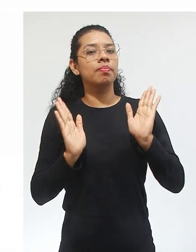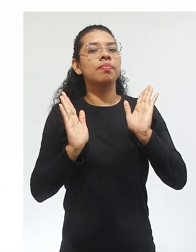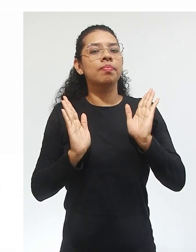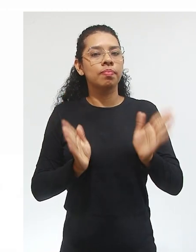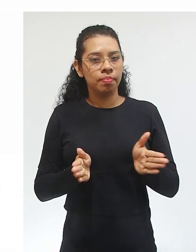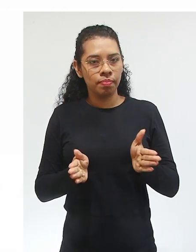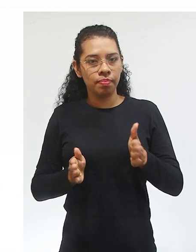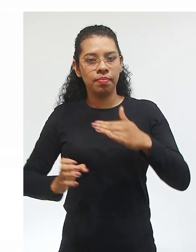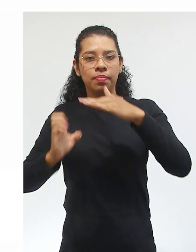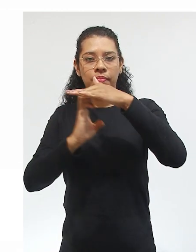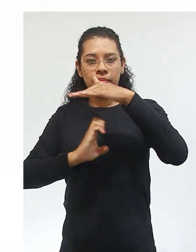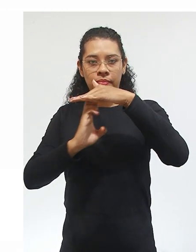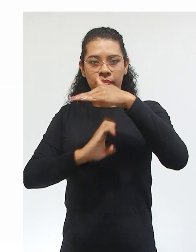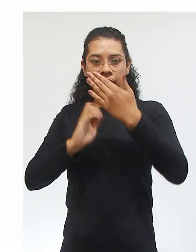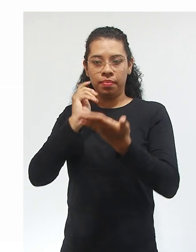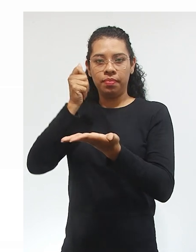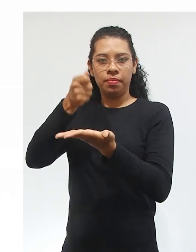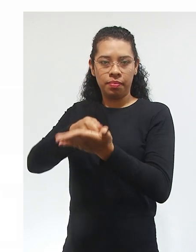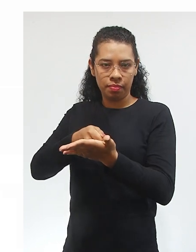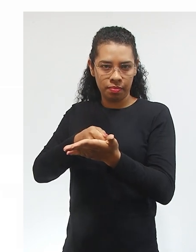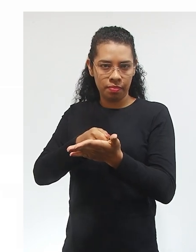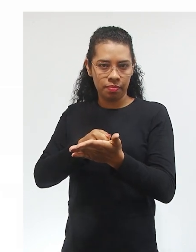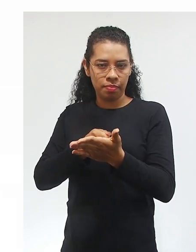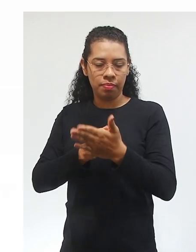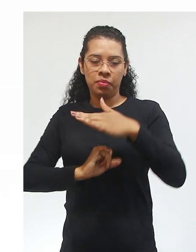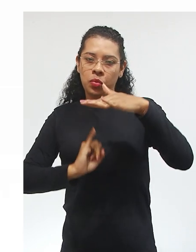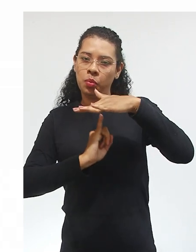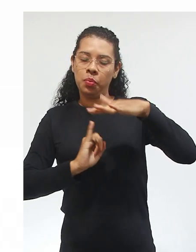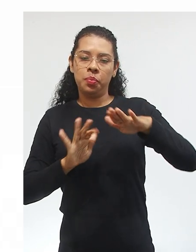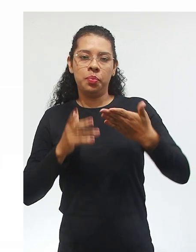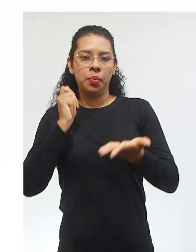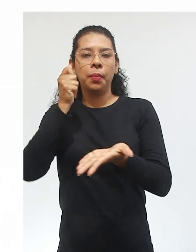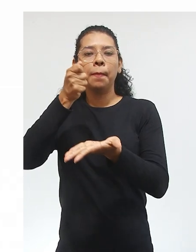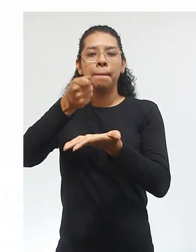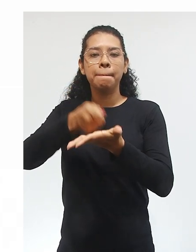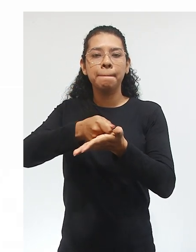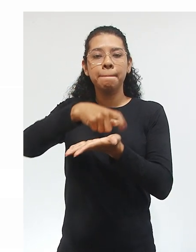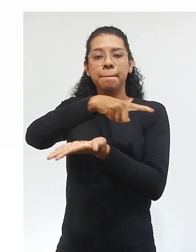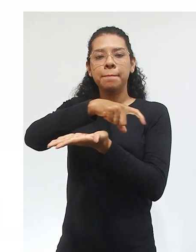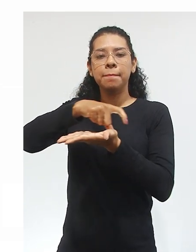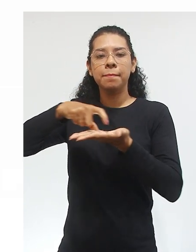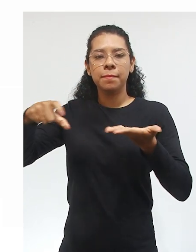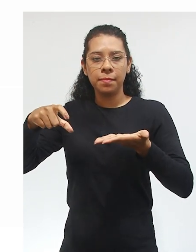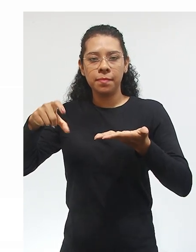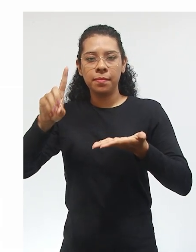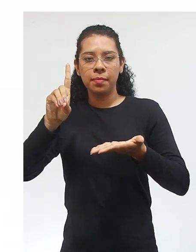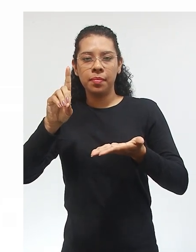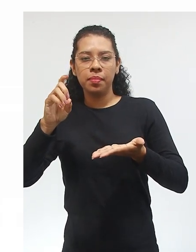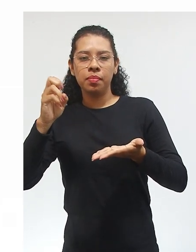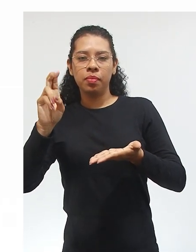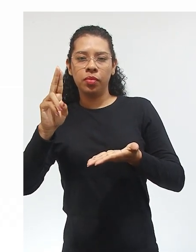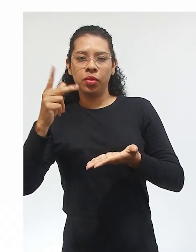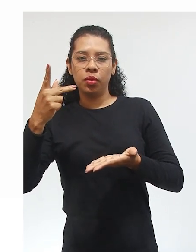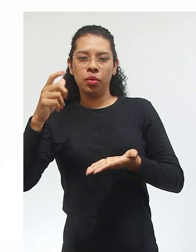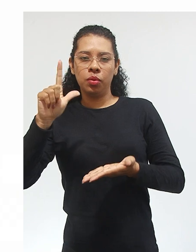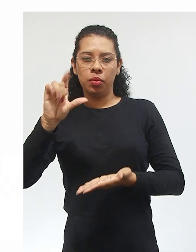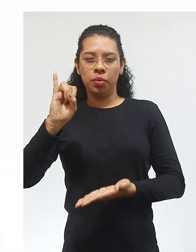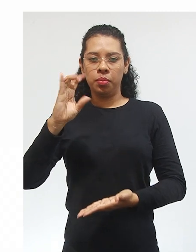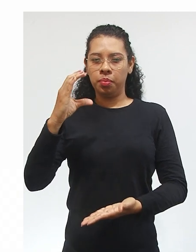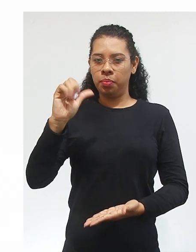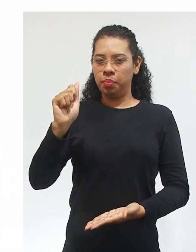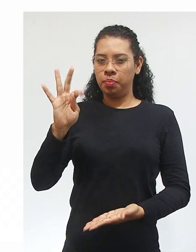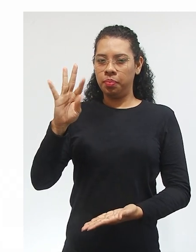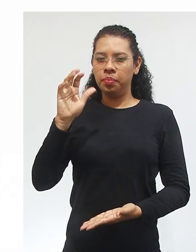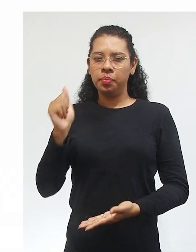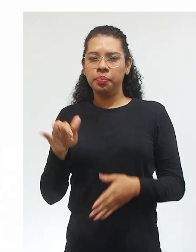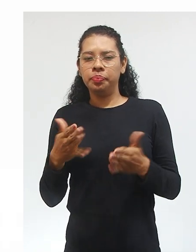Agora, a empresa pagou aqui, ou a entidade, desculpa, pagou duplicata no valor de 20 mil, só que ela pagou lá atrasado a